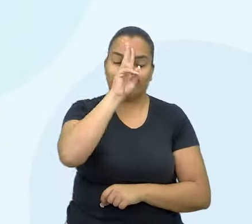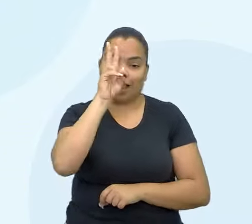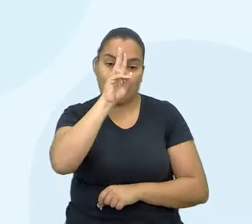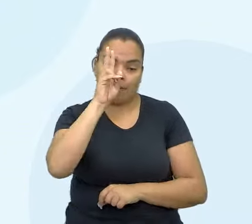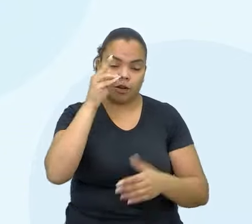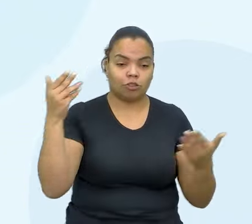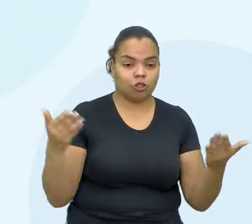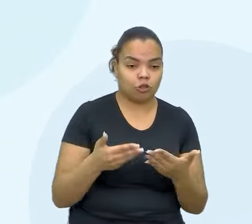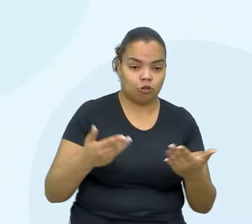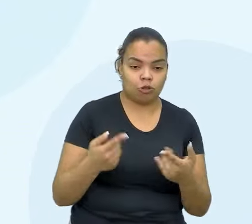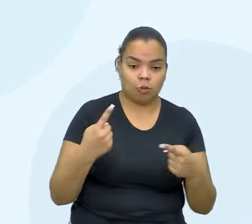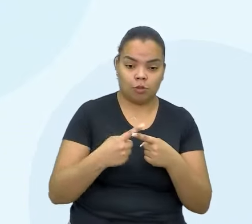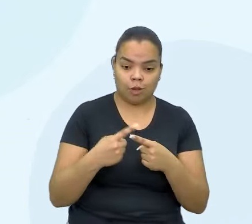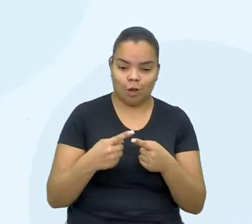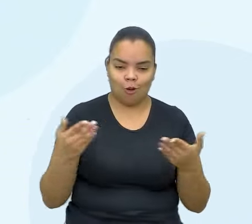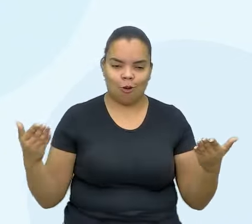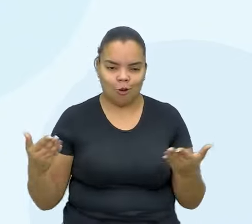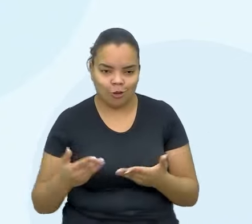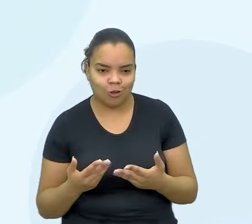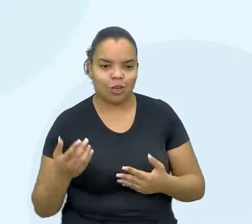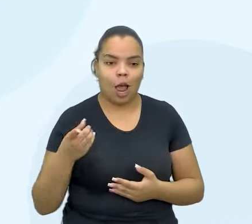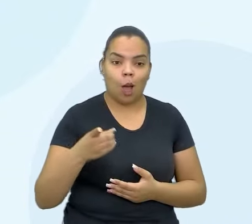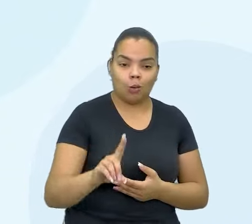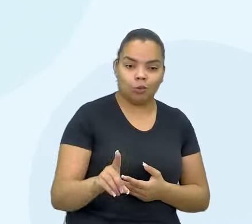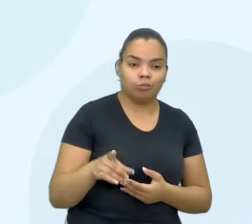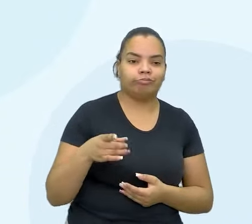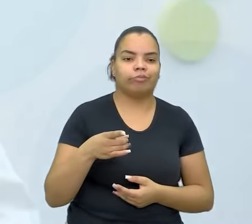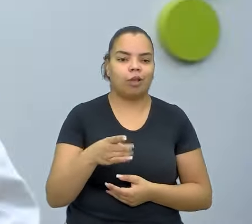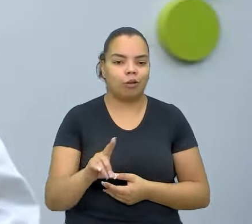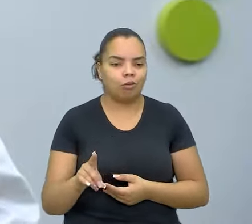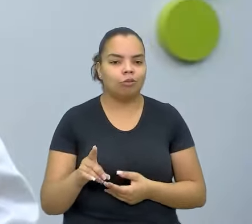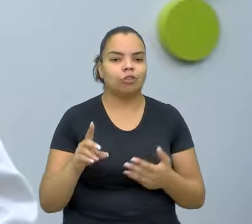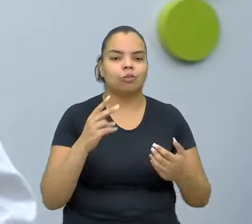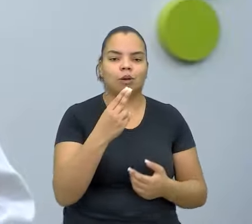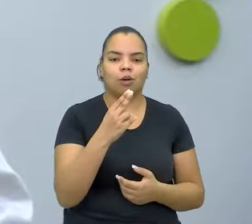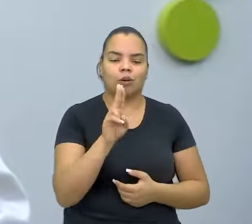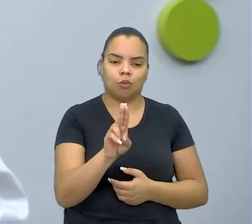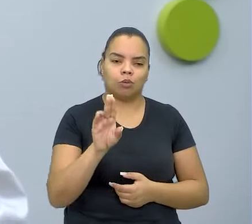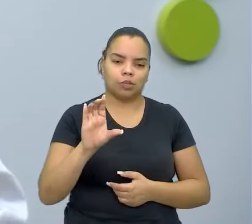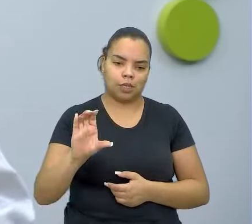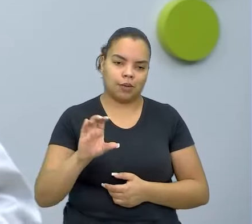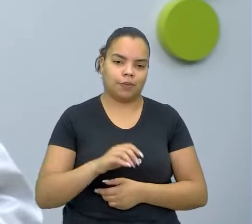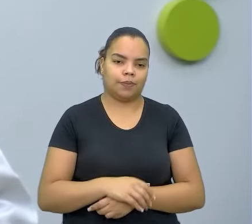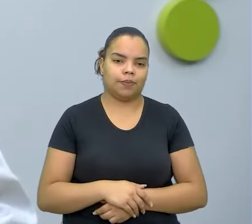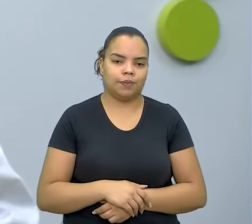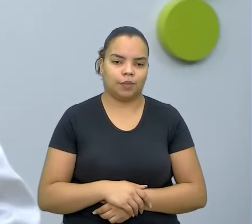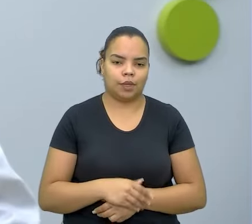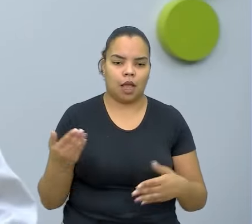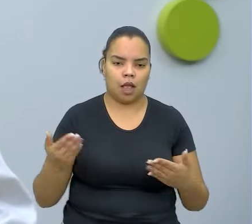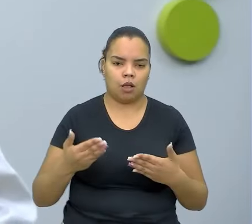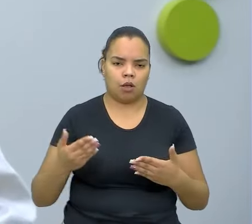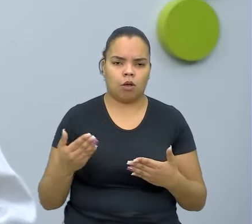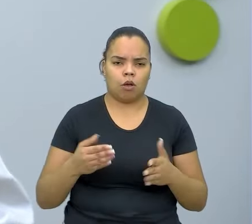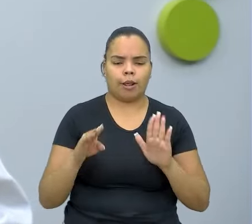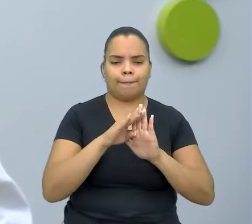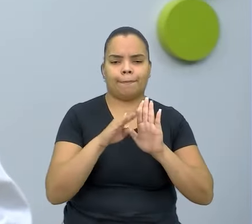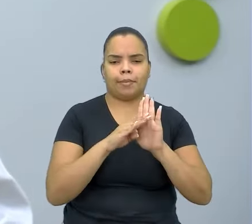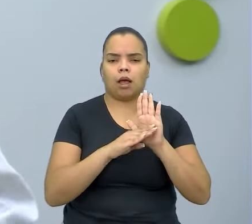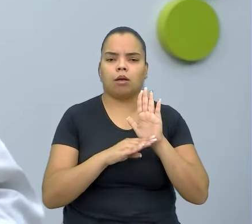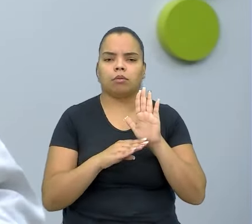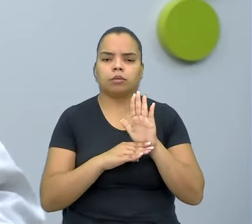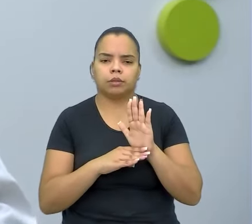é a última apresentação da unidade curricular de número 1. Verdade. E agora nós vamos para o percurso da nossa pauta de